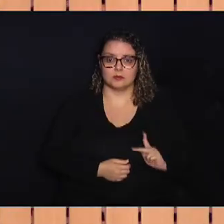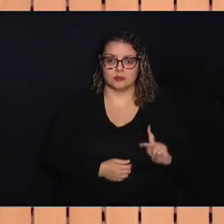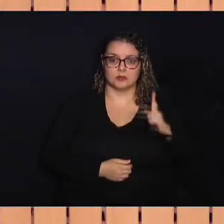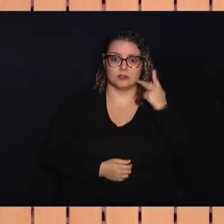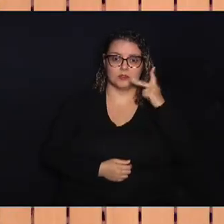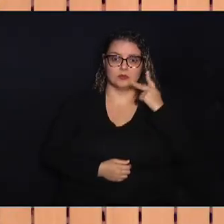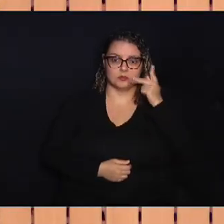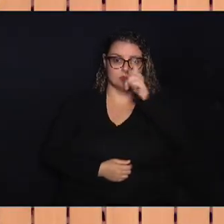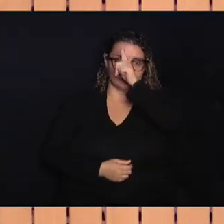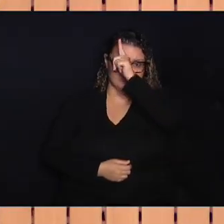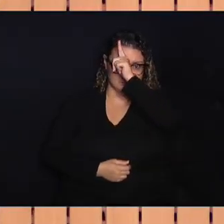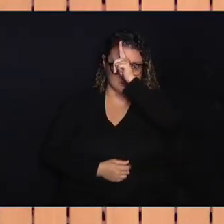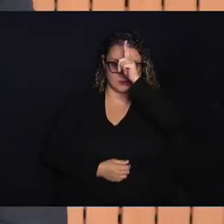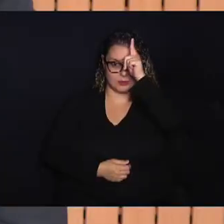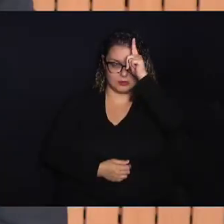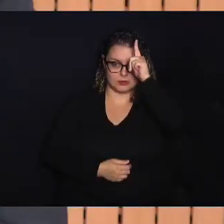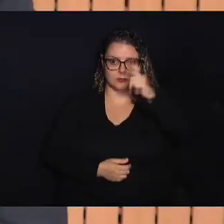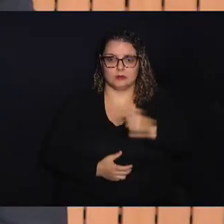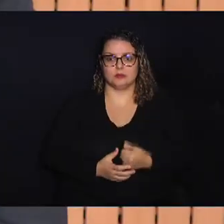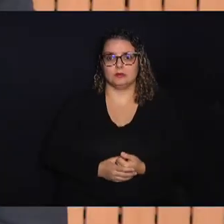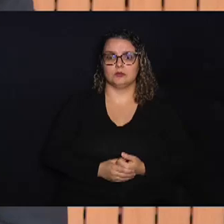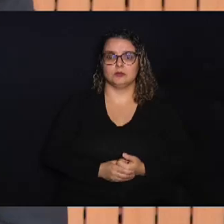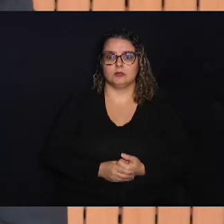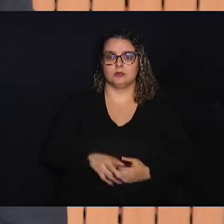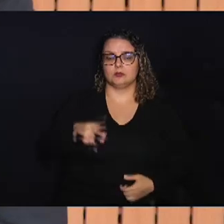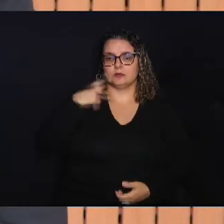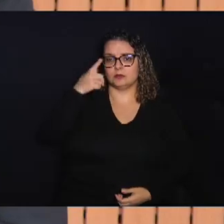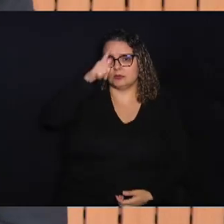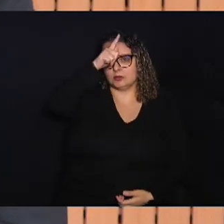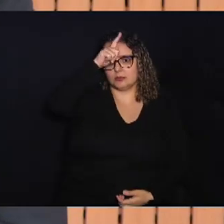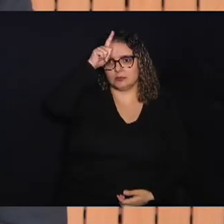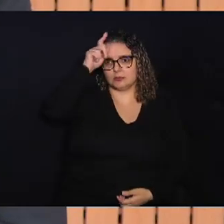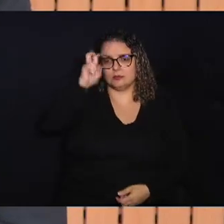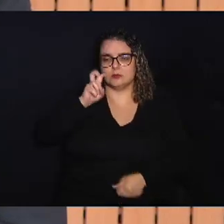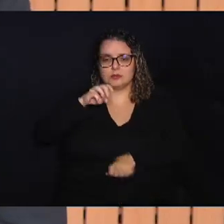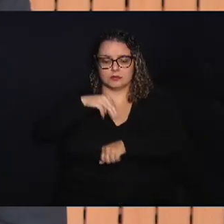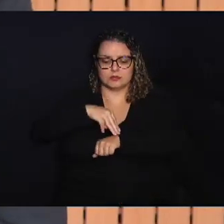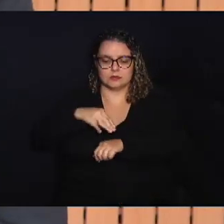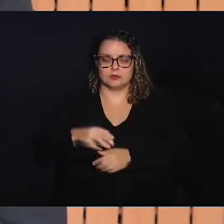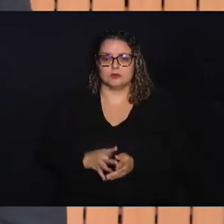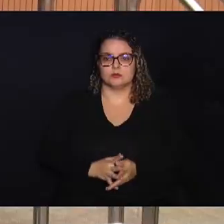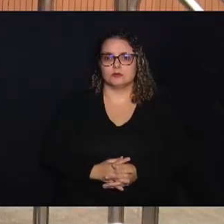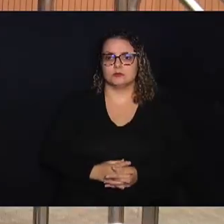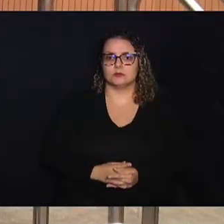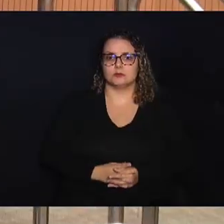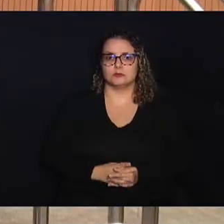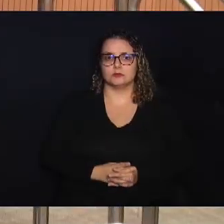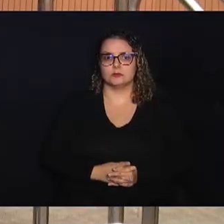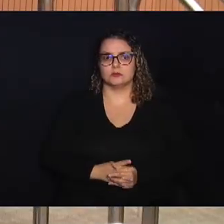vereador Gustavo Peta. Vereador Gustavo Peta tem a tribuna por 5 minutos.